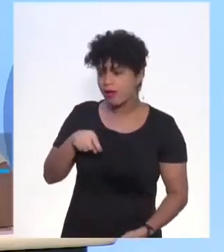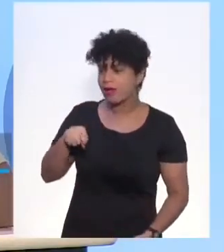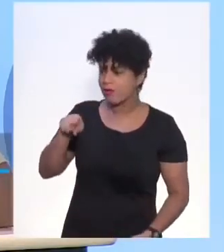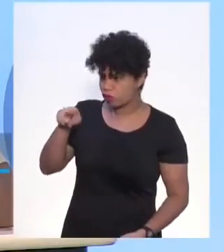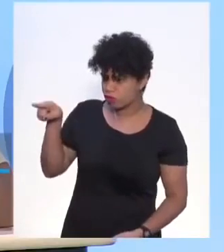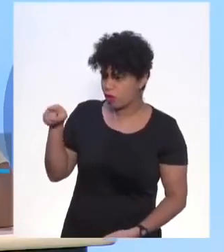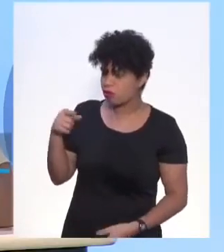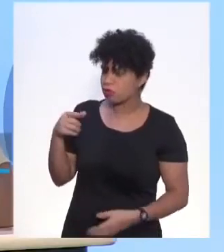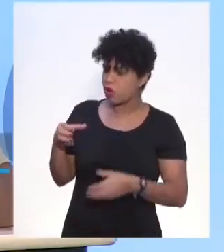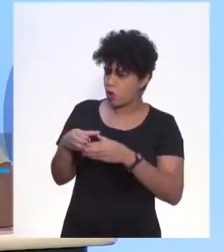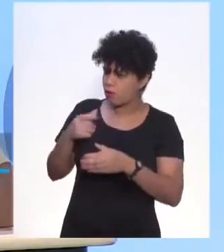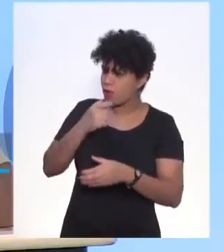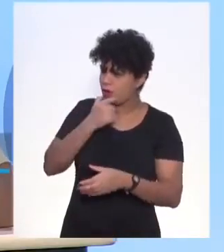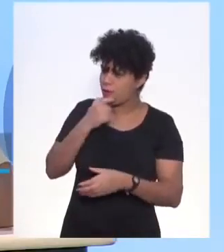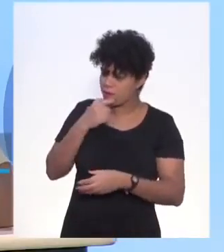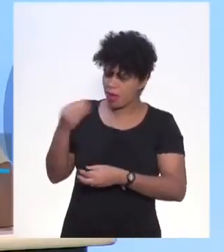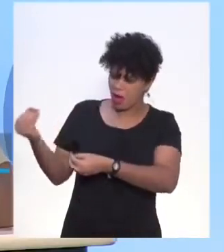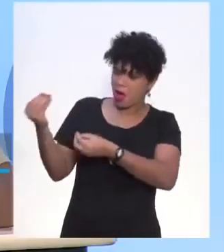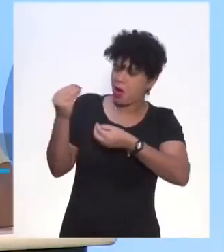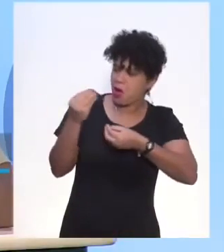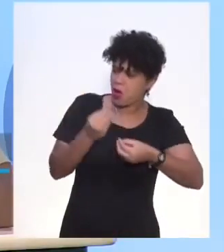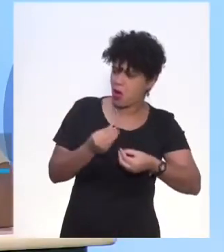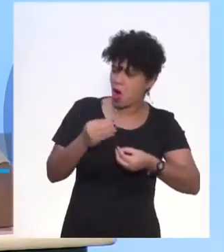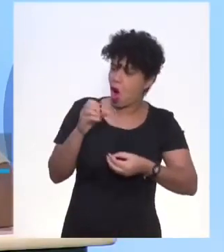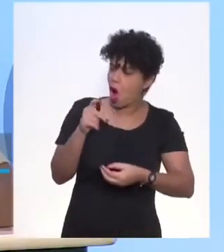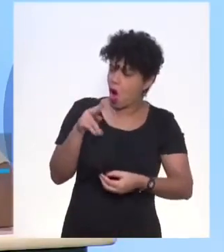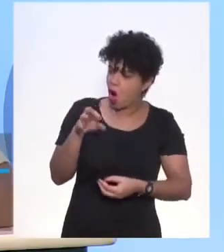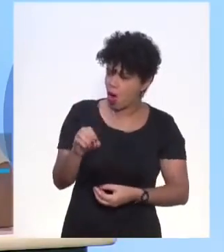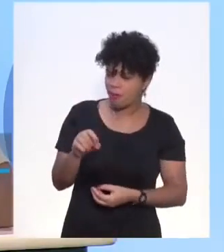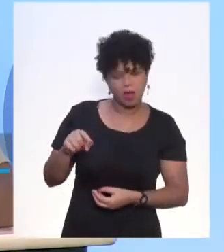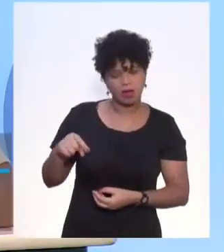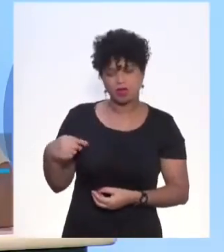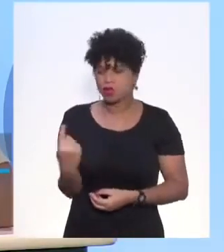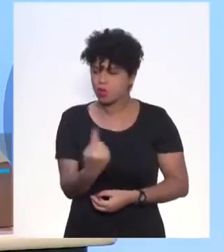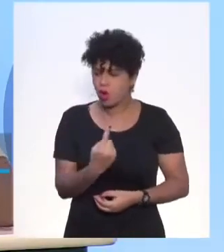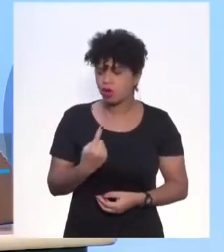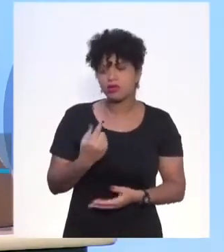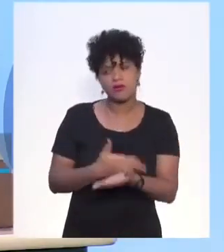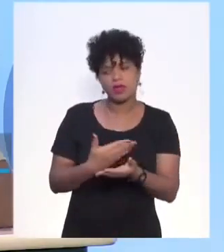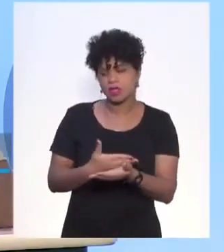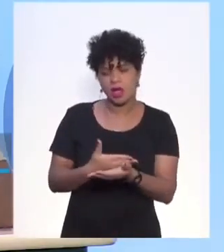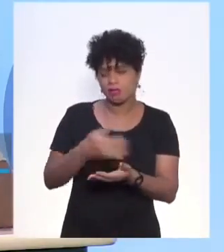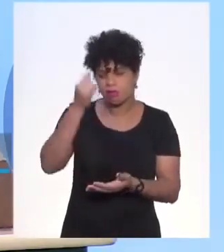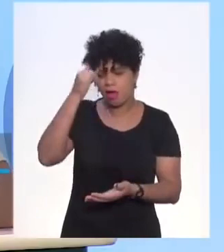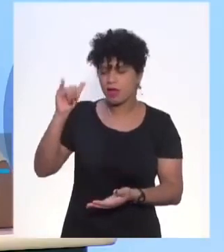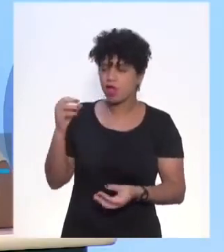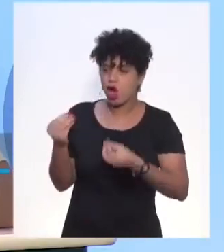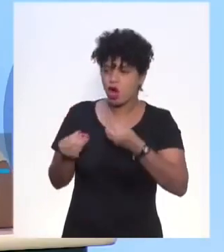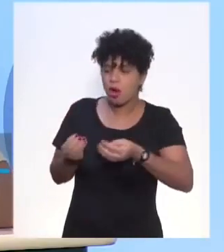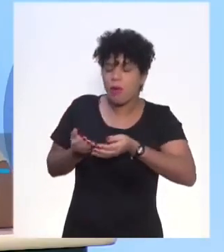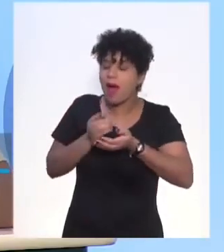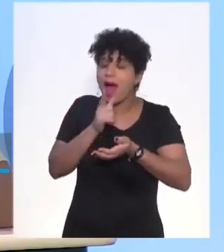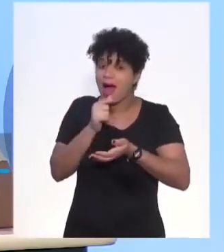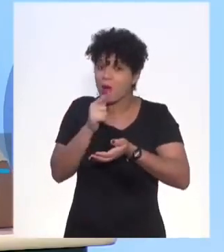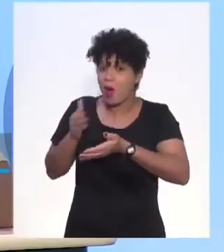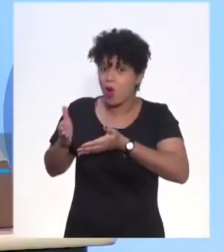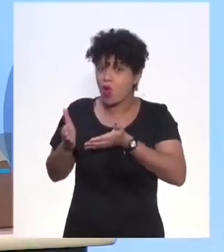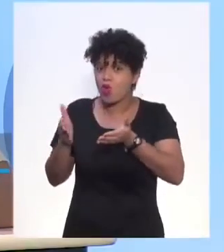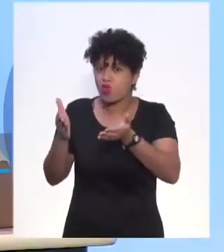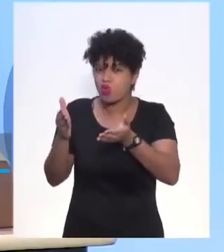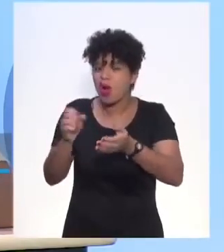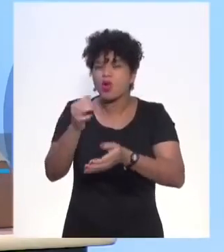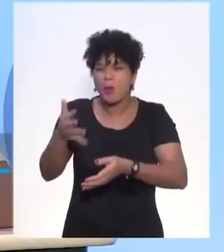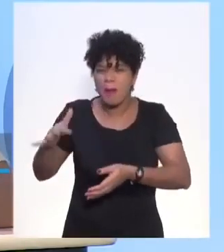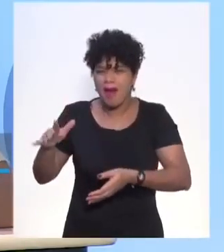ópio, né? Porque a Inglaterra se sentiu lesada e, com base nisso, iniciou uma guerra contra os chineses, aí que teve a